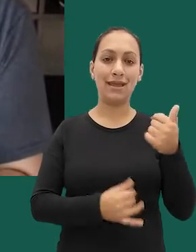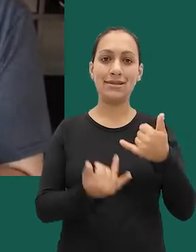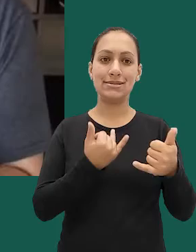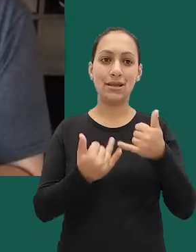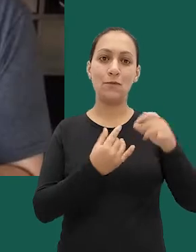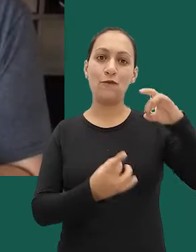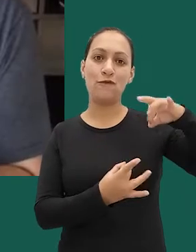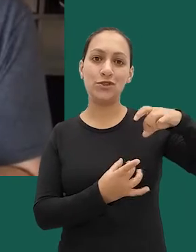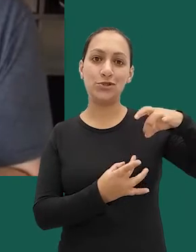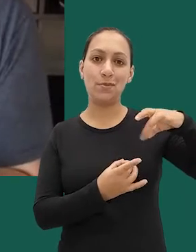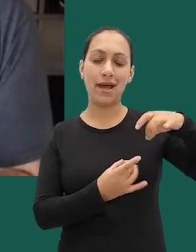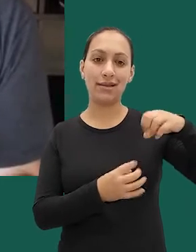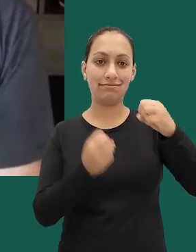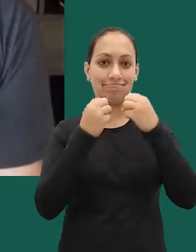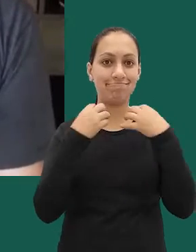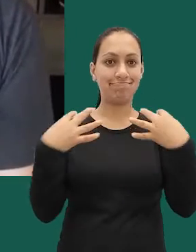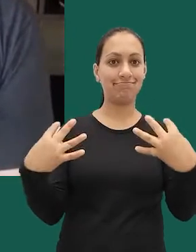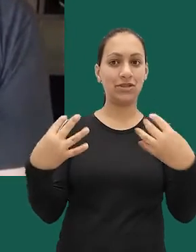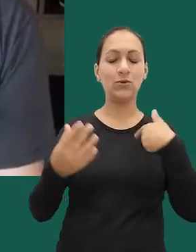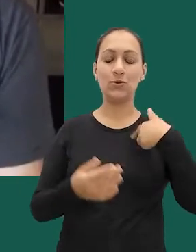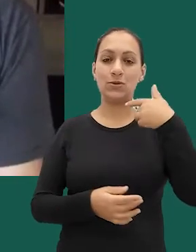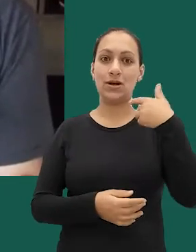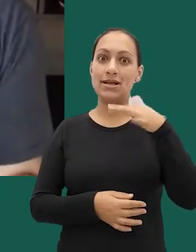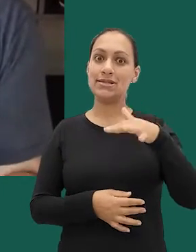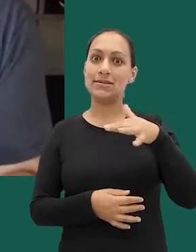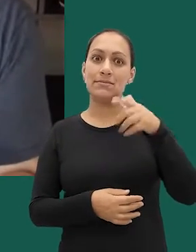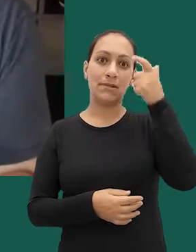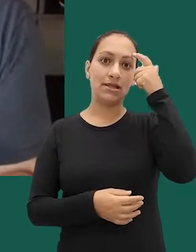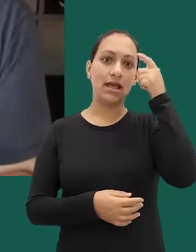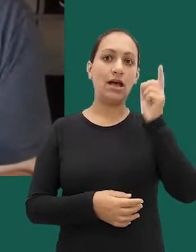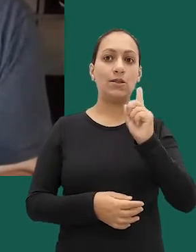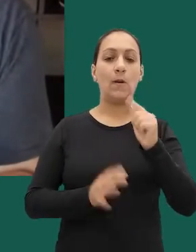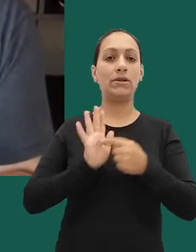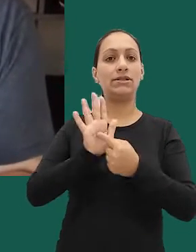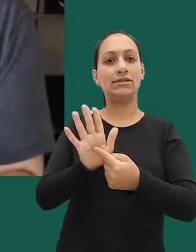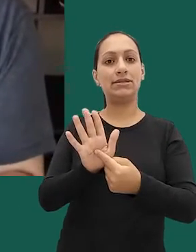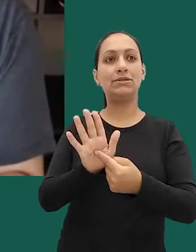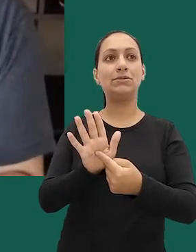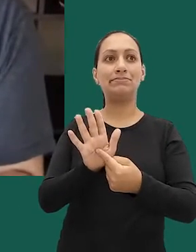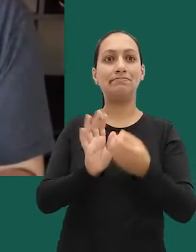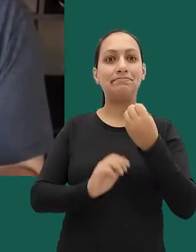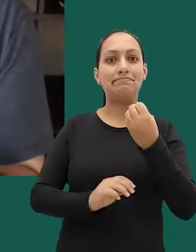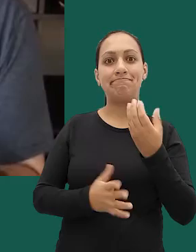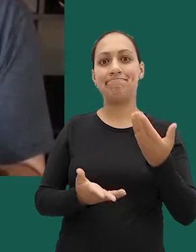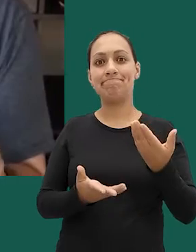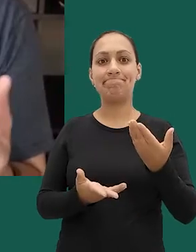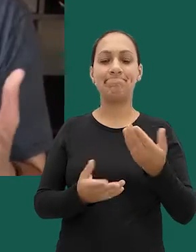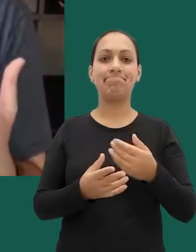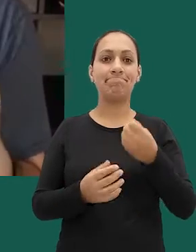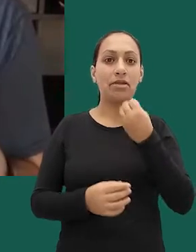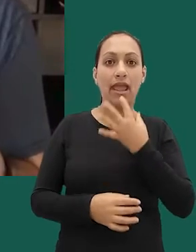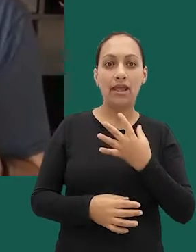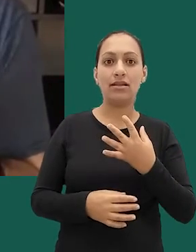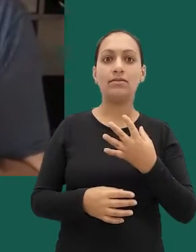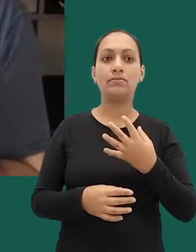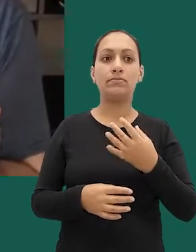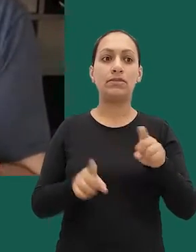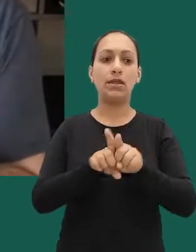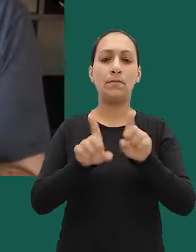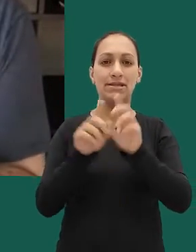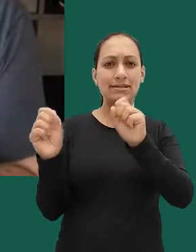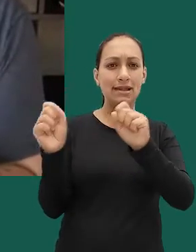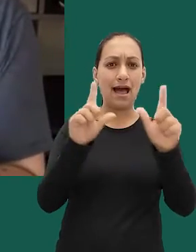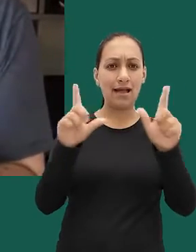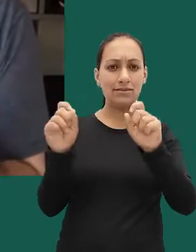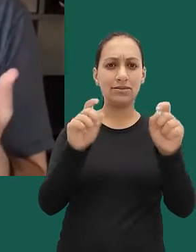vezes, você acha que você não está apresentando bem. Então, o Slido, que é o que eu coloquei, é uma ferramenta sensacional, porque as pessoas não gostam de